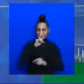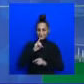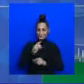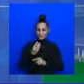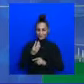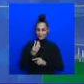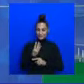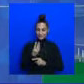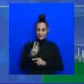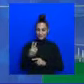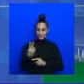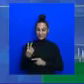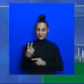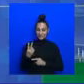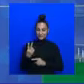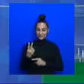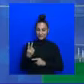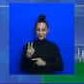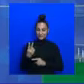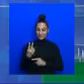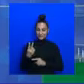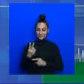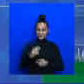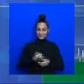amarela número 42